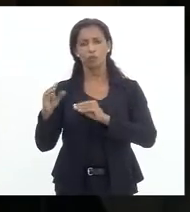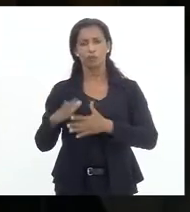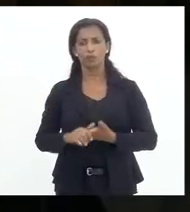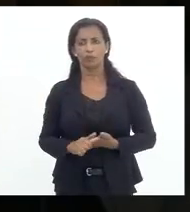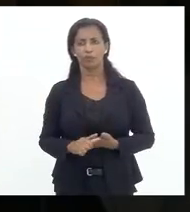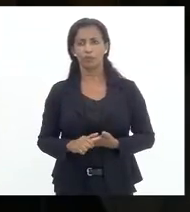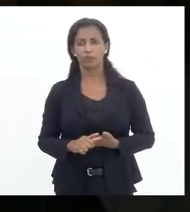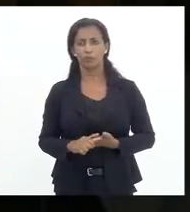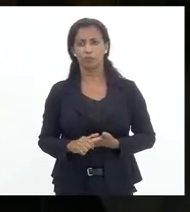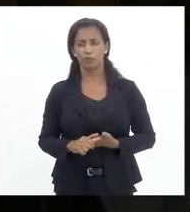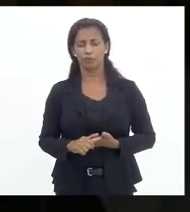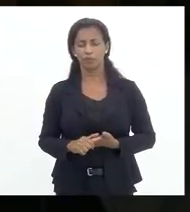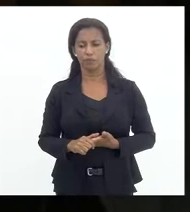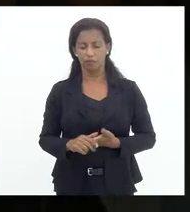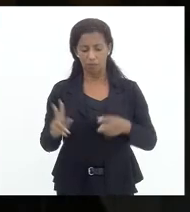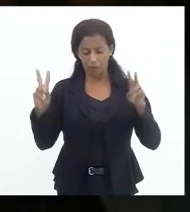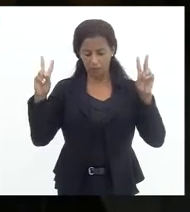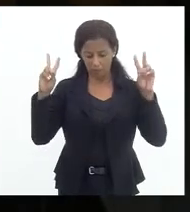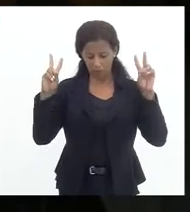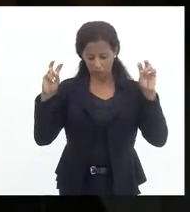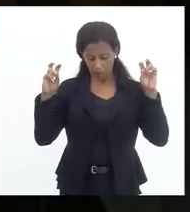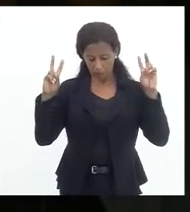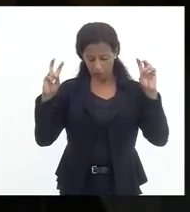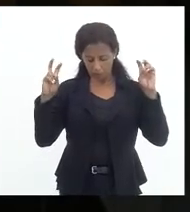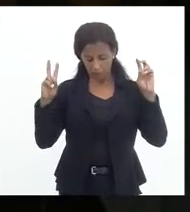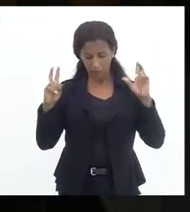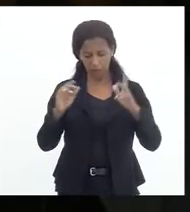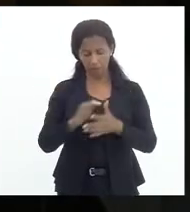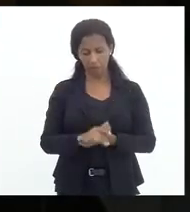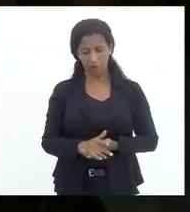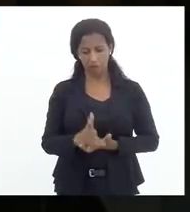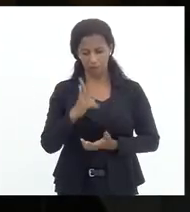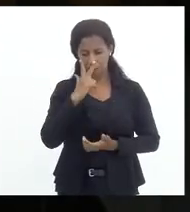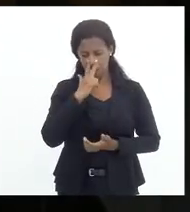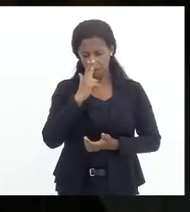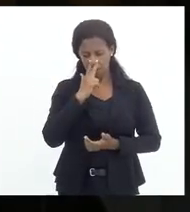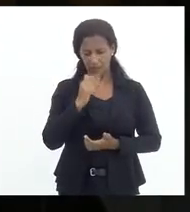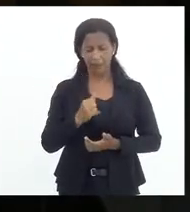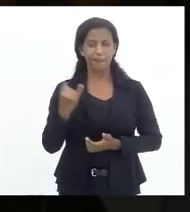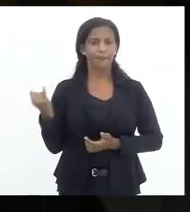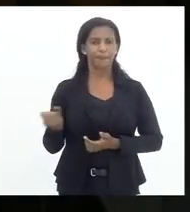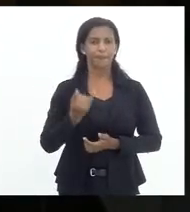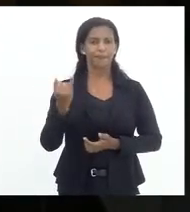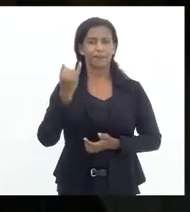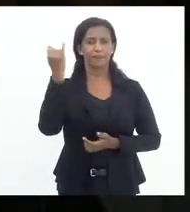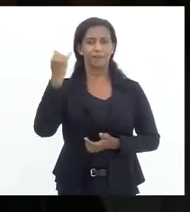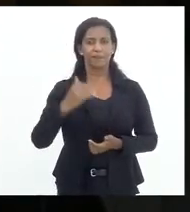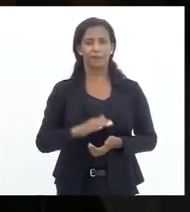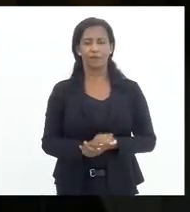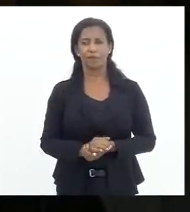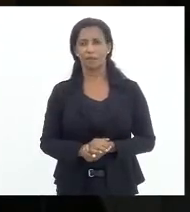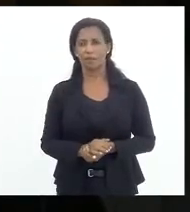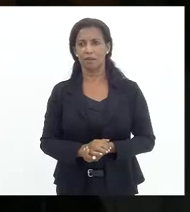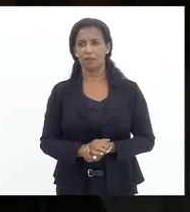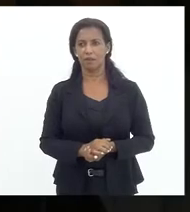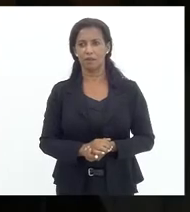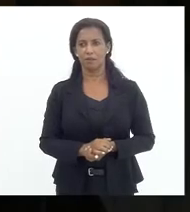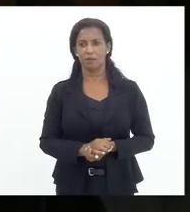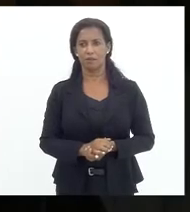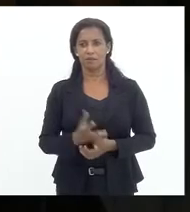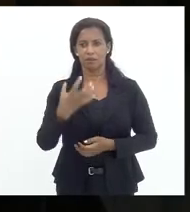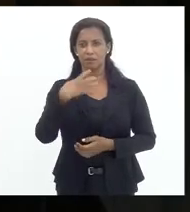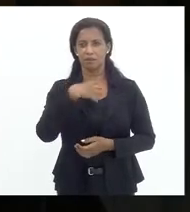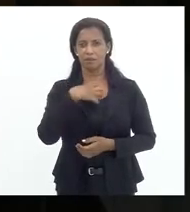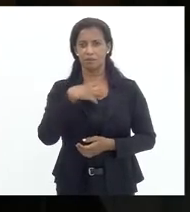é para abordar um tema que me parece muito importante e é